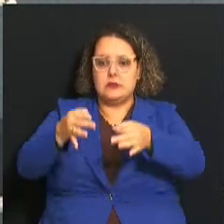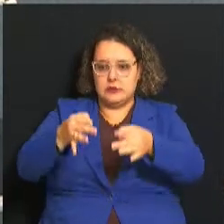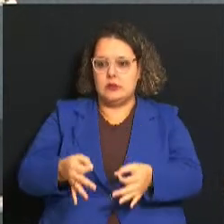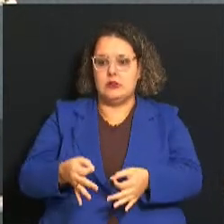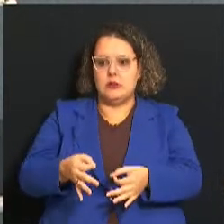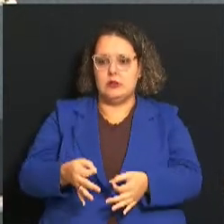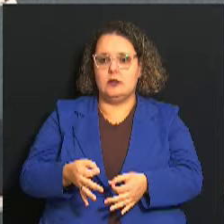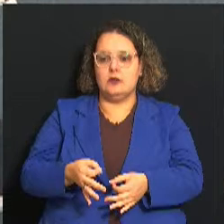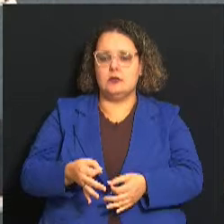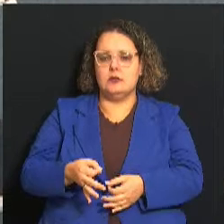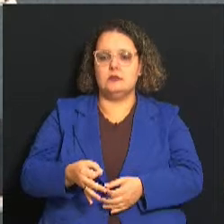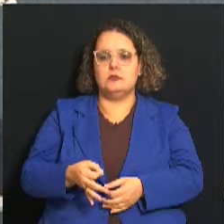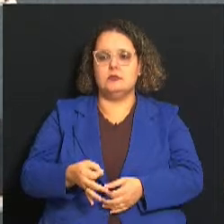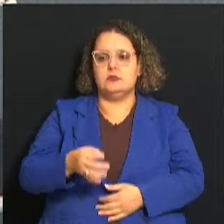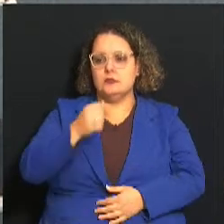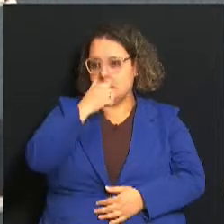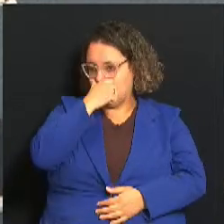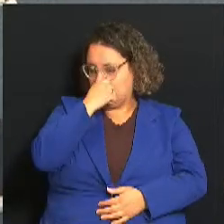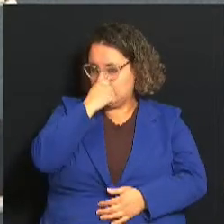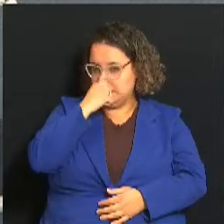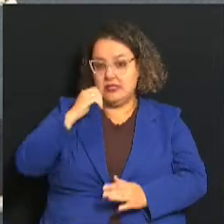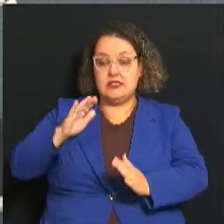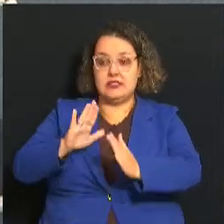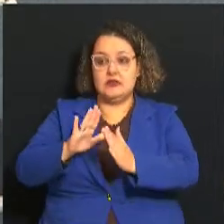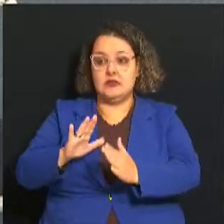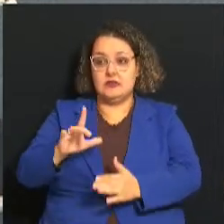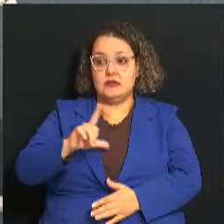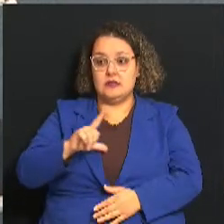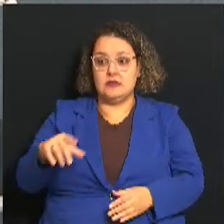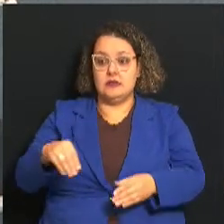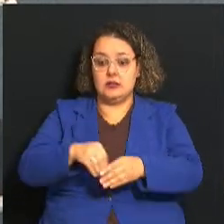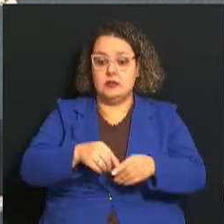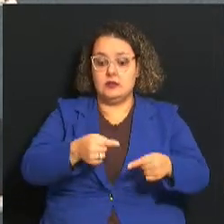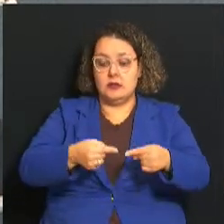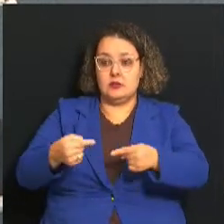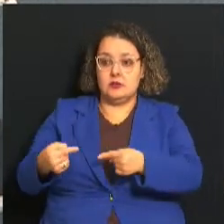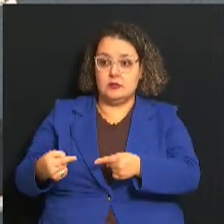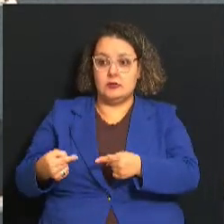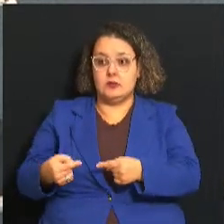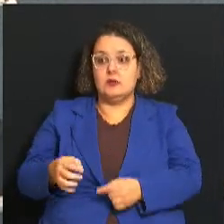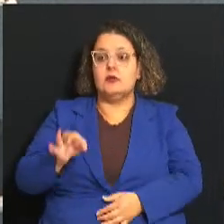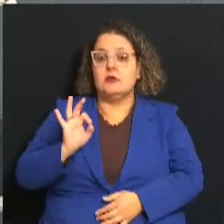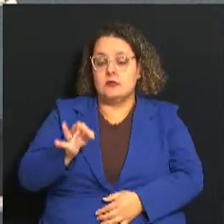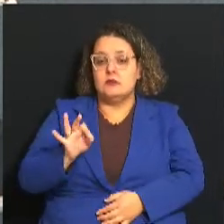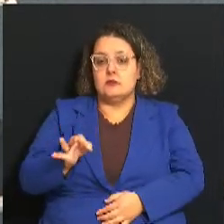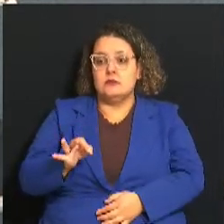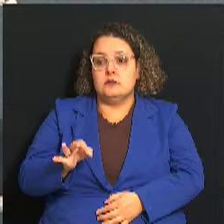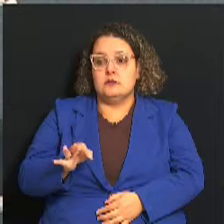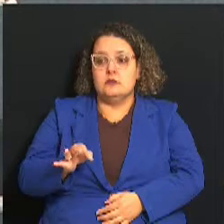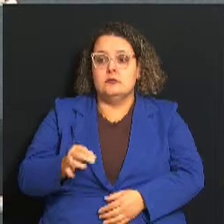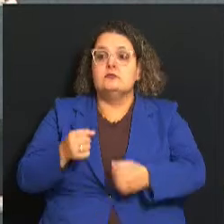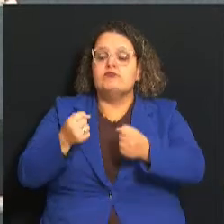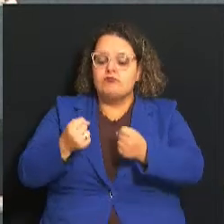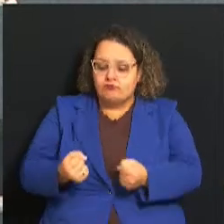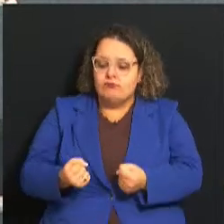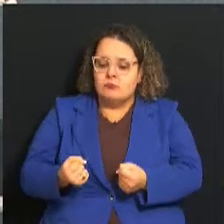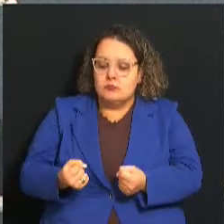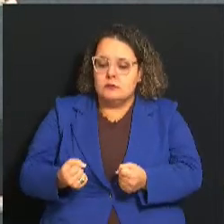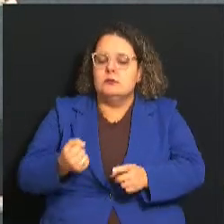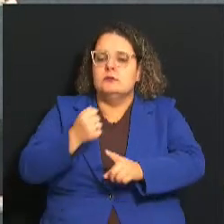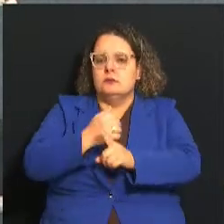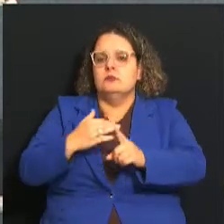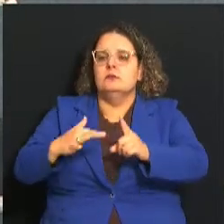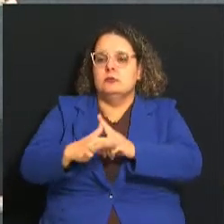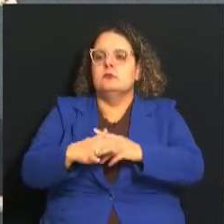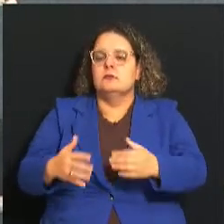tenha, dentro da sua discussão, realmente o peso que a sociedade dá a isso. Não